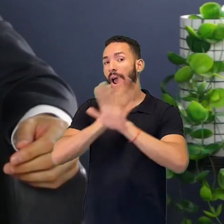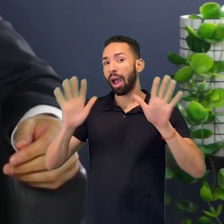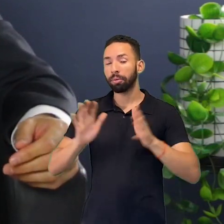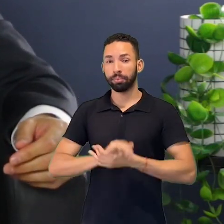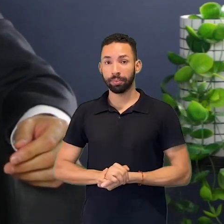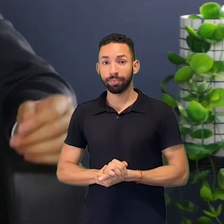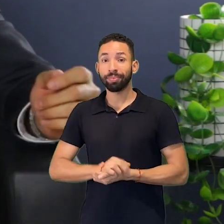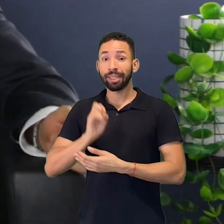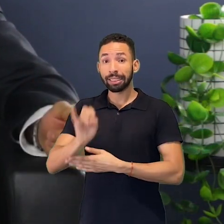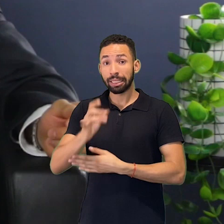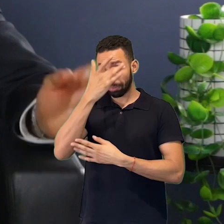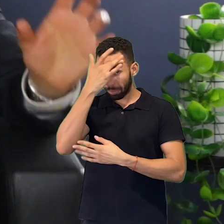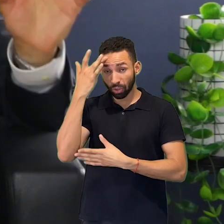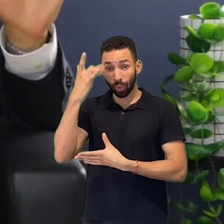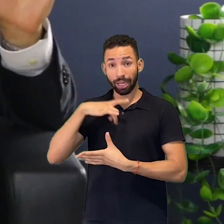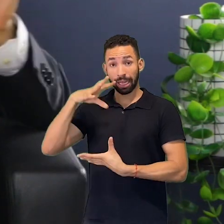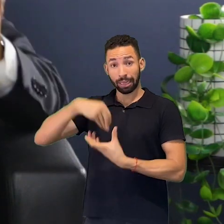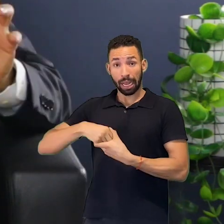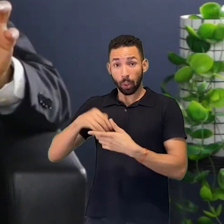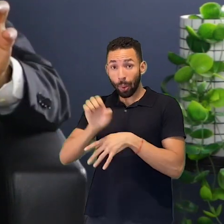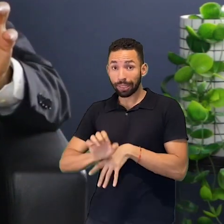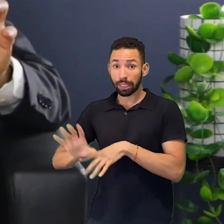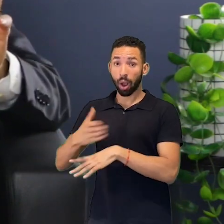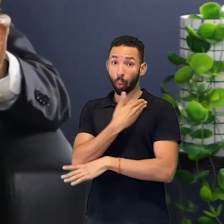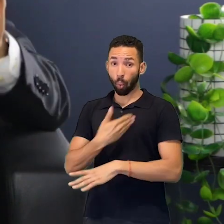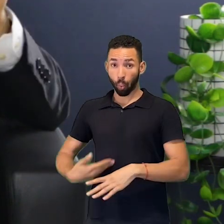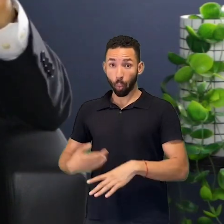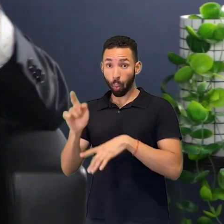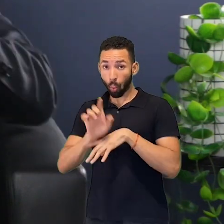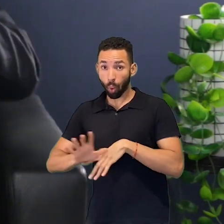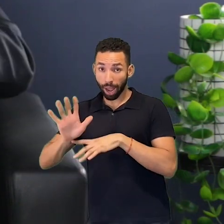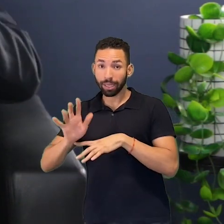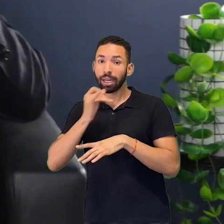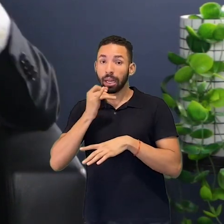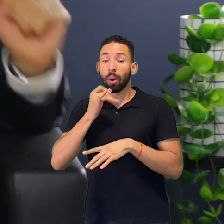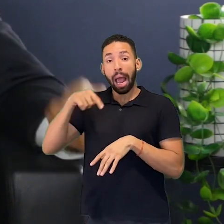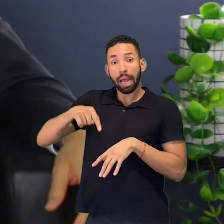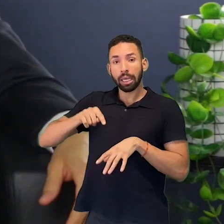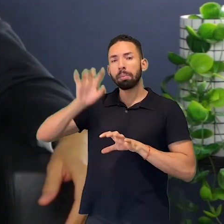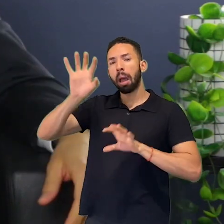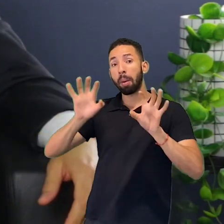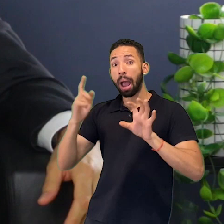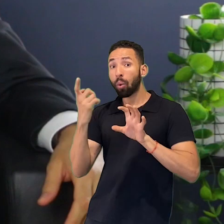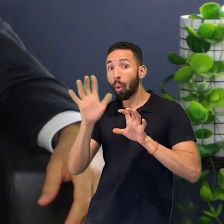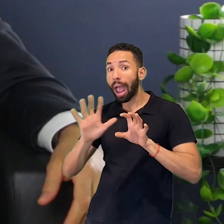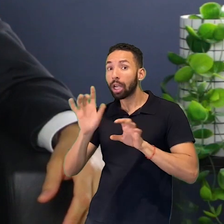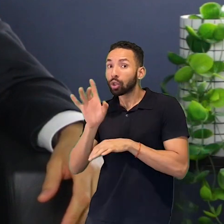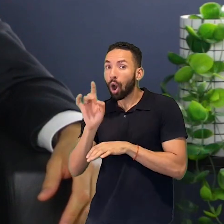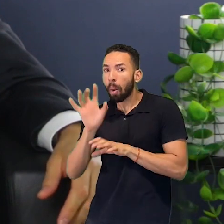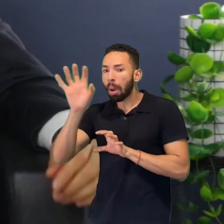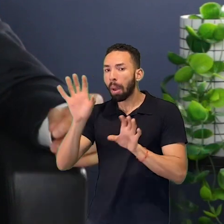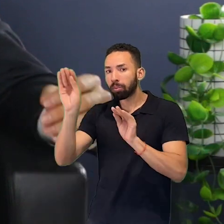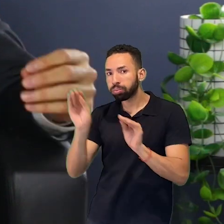diferença. Se for dentro do estado de Goiás, ou seja, de um município para o outro, goiano,